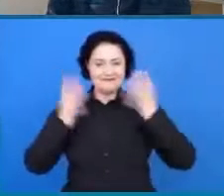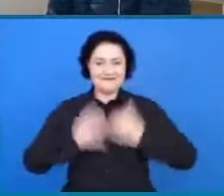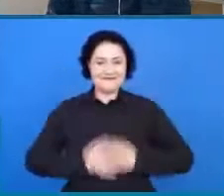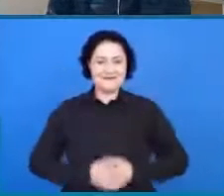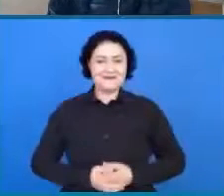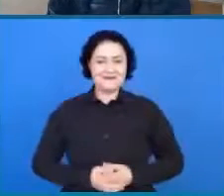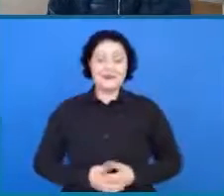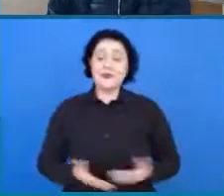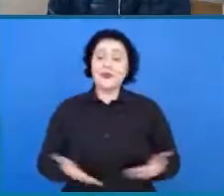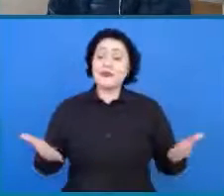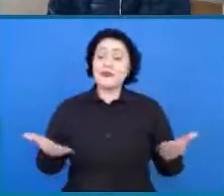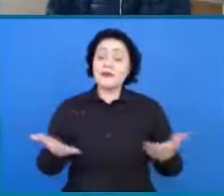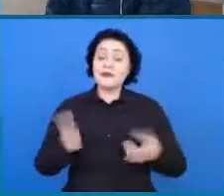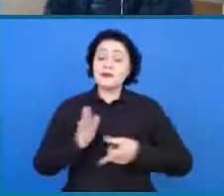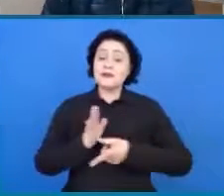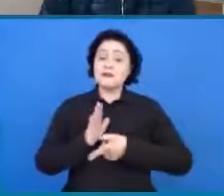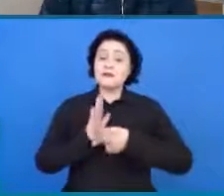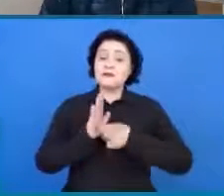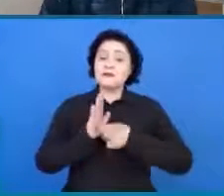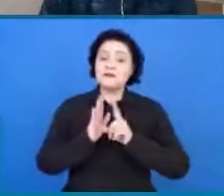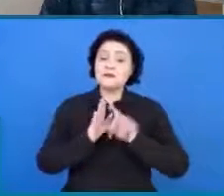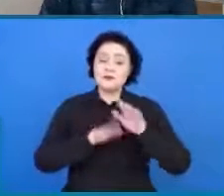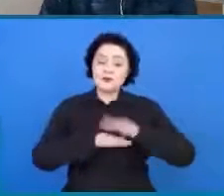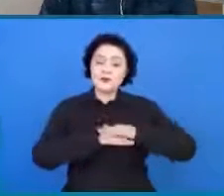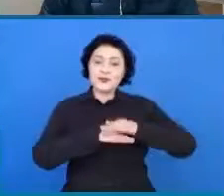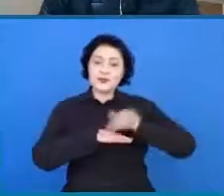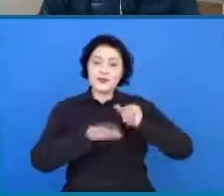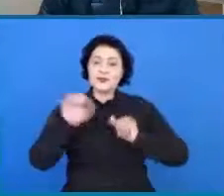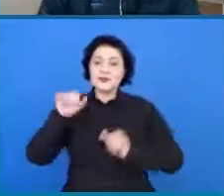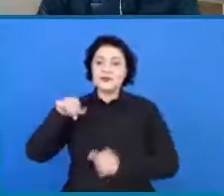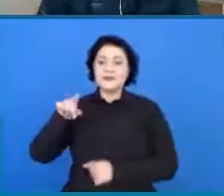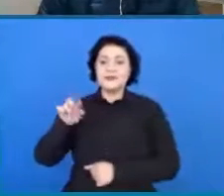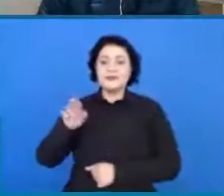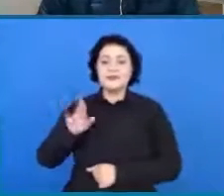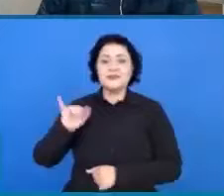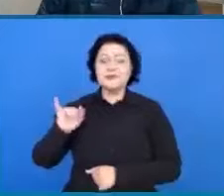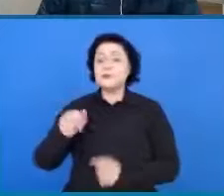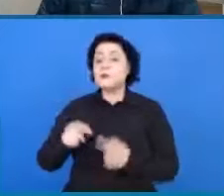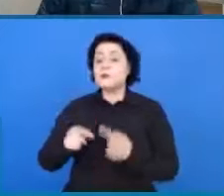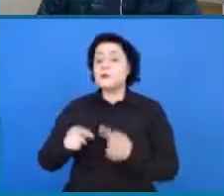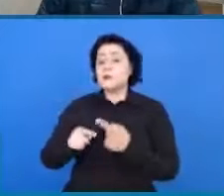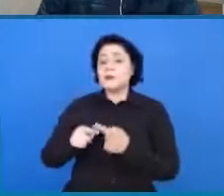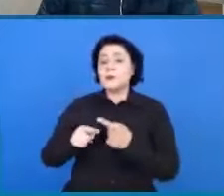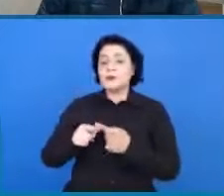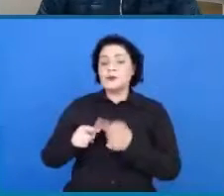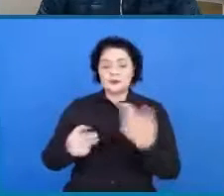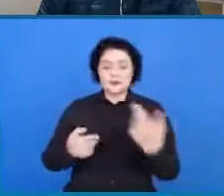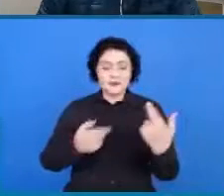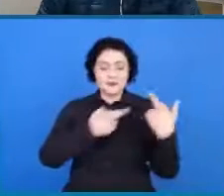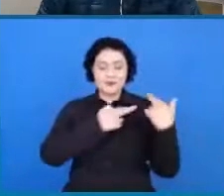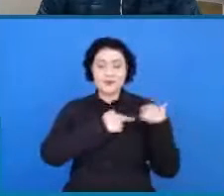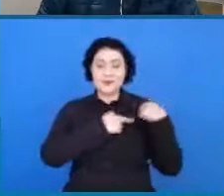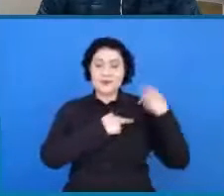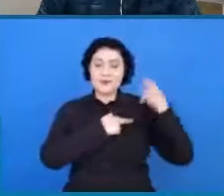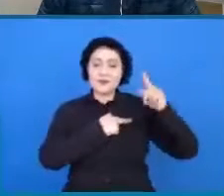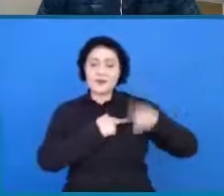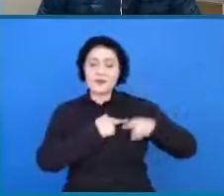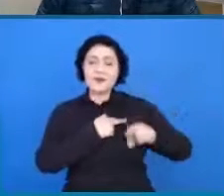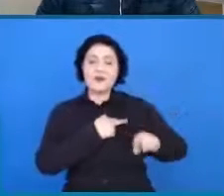nos gostaríamos de chamar o André em novamente porque o Andrey é responsável